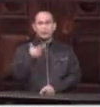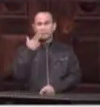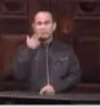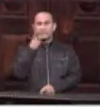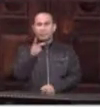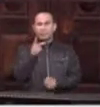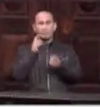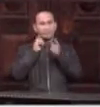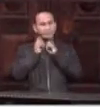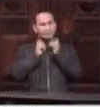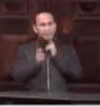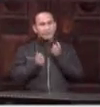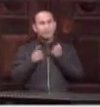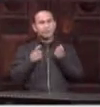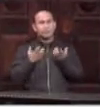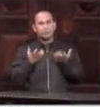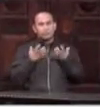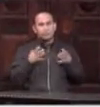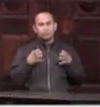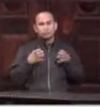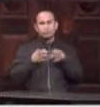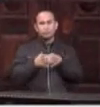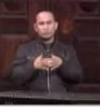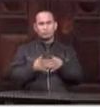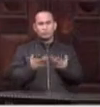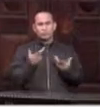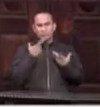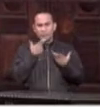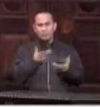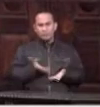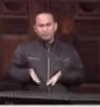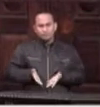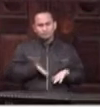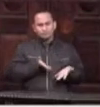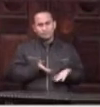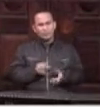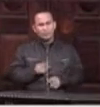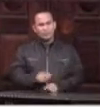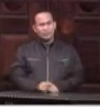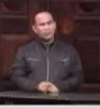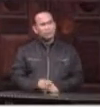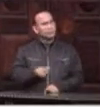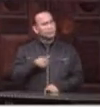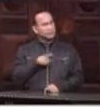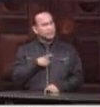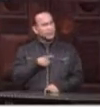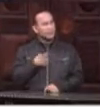de uma campanha que eu tenho participado e que eu tenho estimulado e que tem sido muito